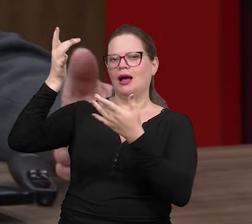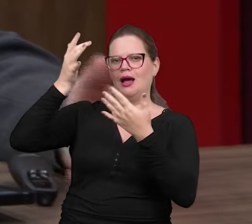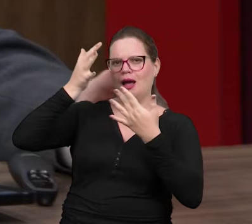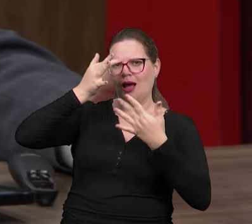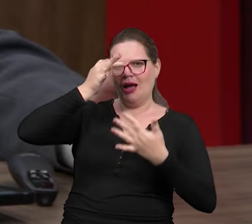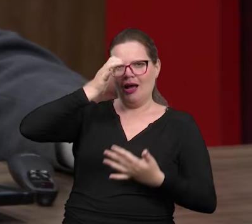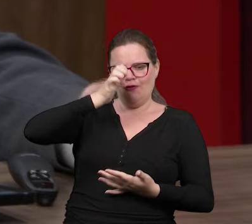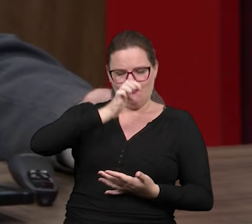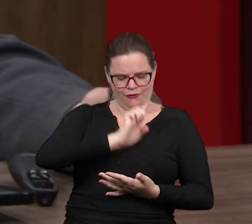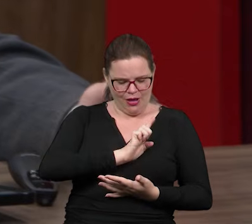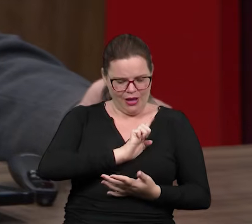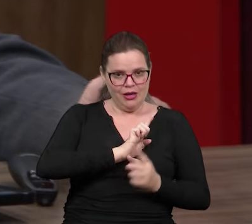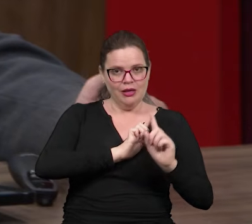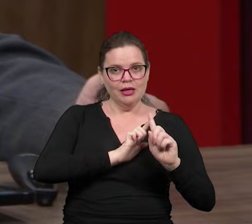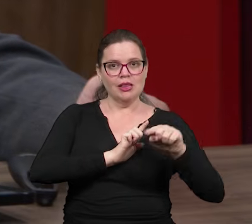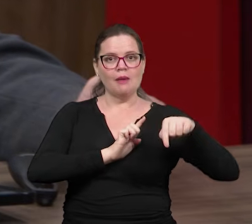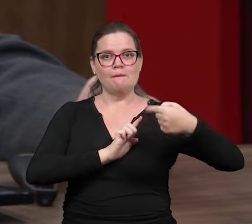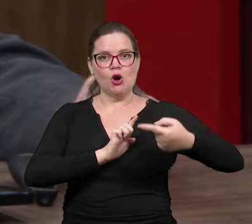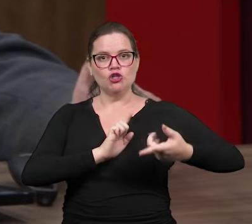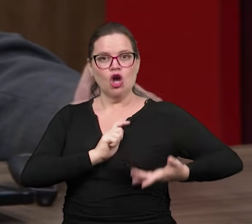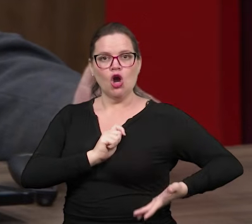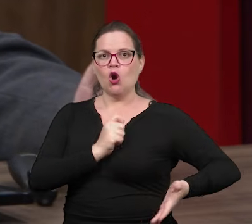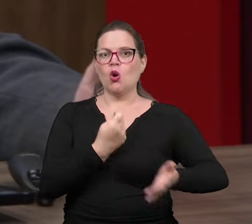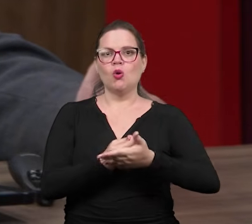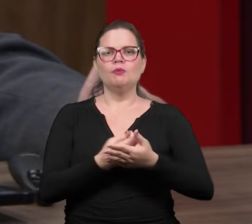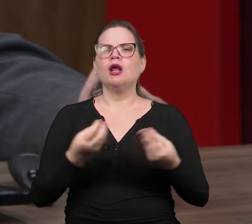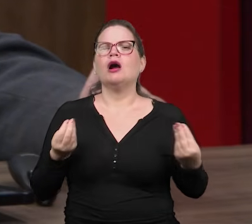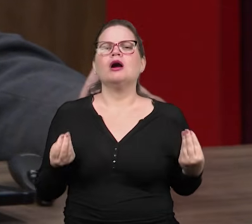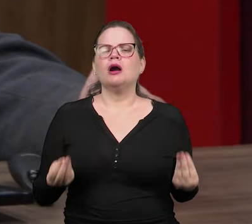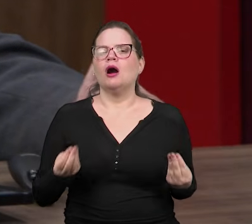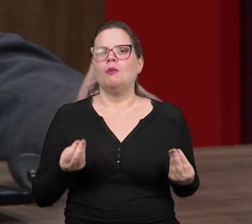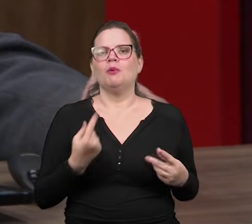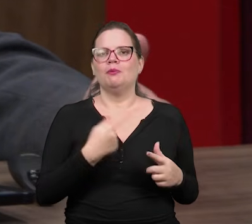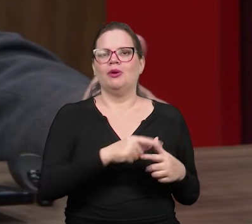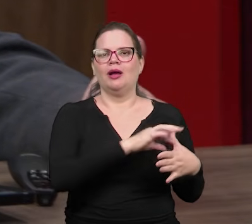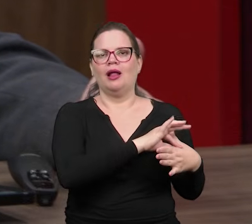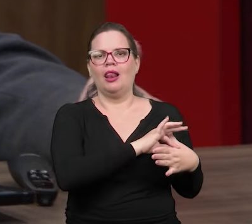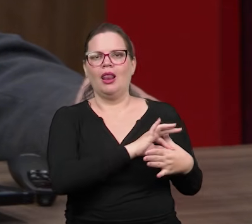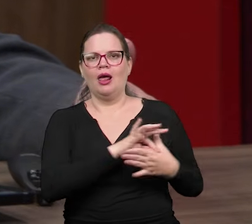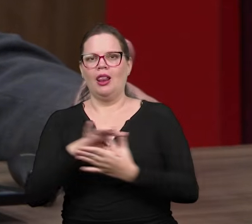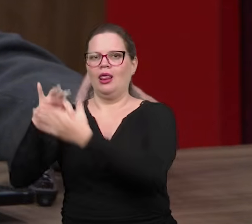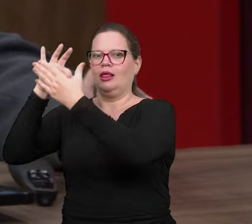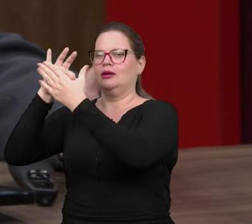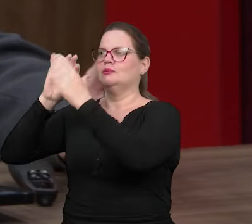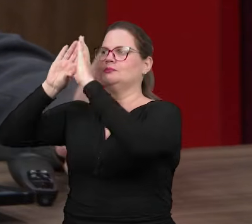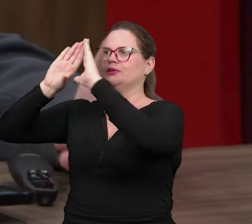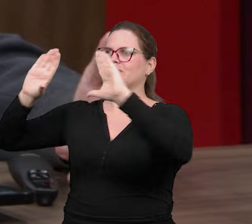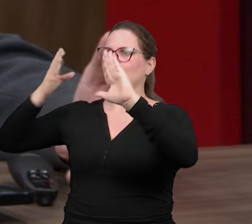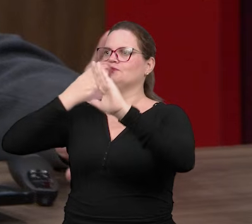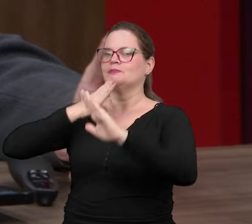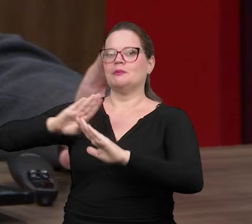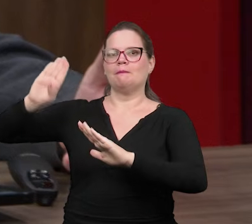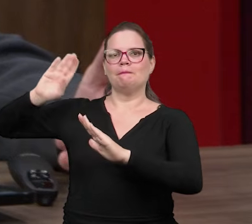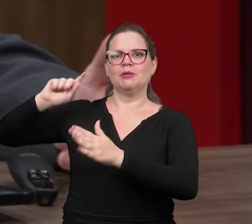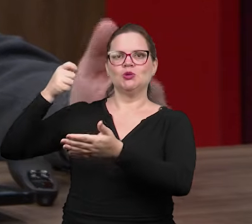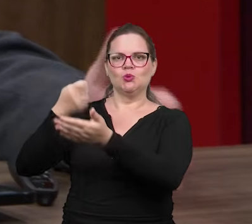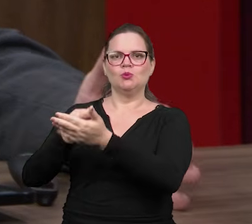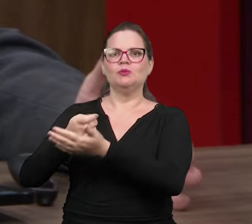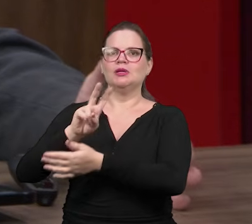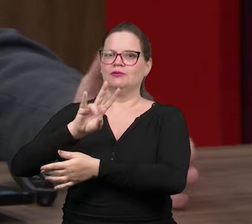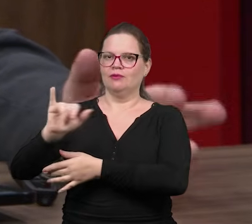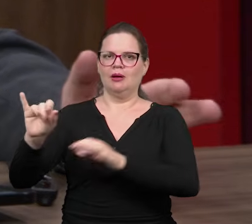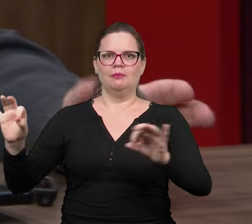depois consumá-la na frente, quando nós somos arrebatados ou quando nós partirmos no Senhor, nós seremos, a fé